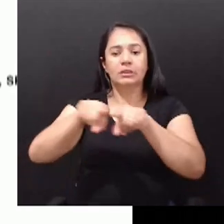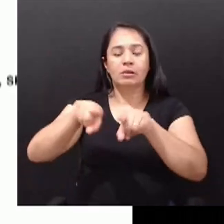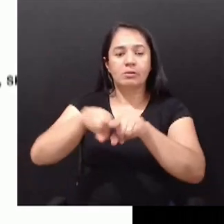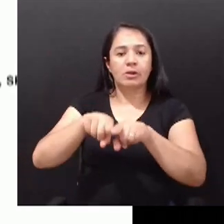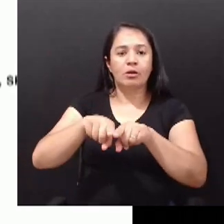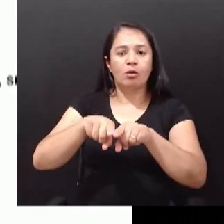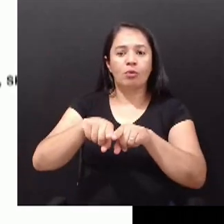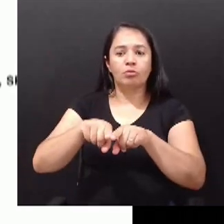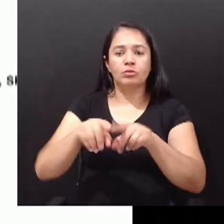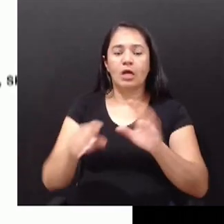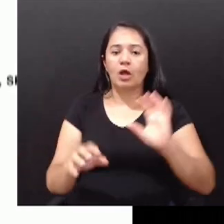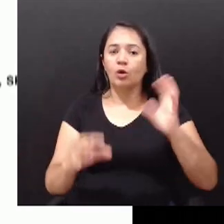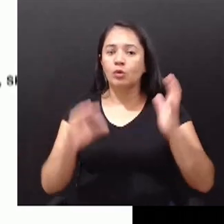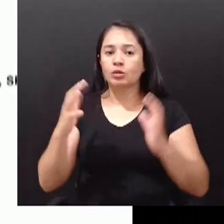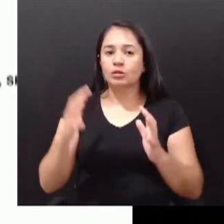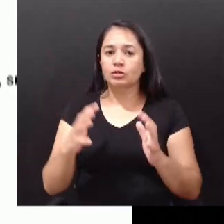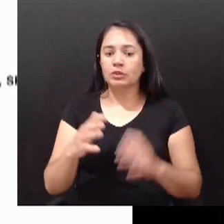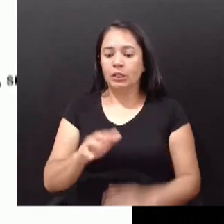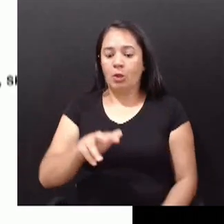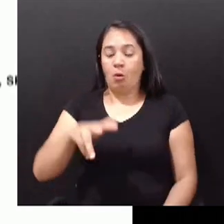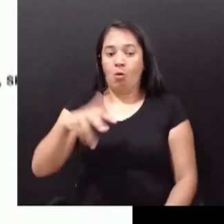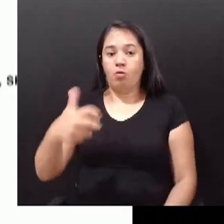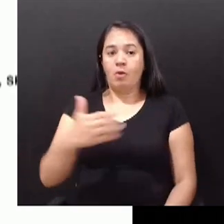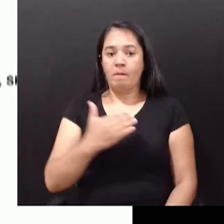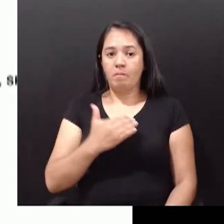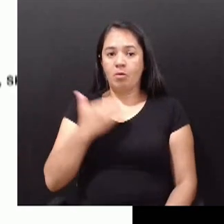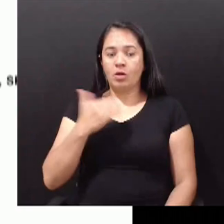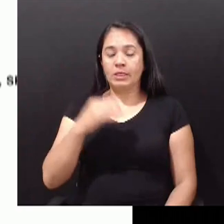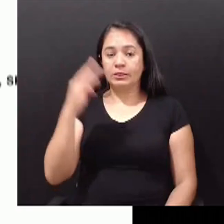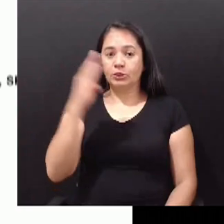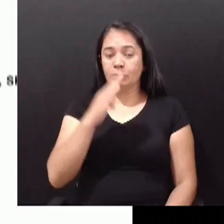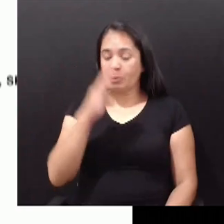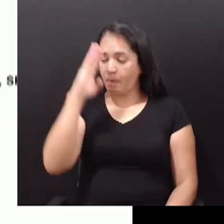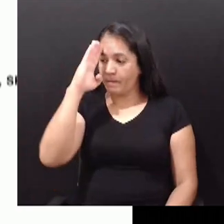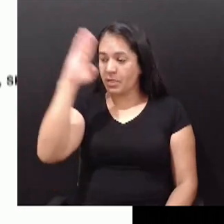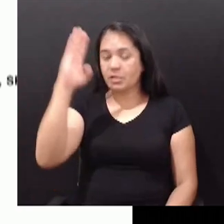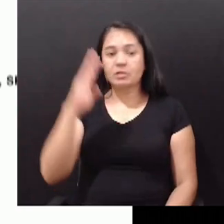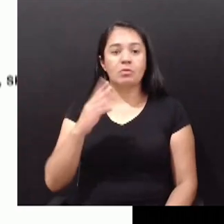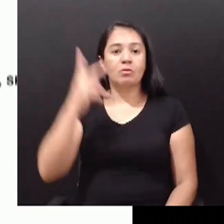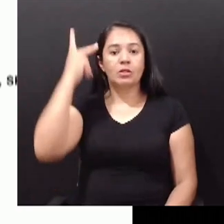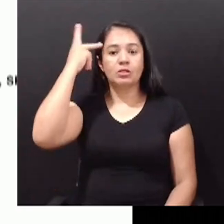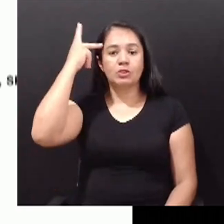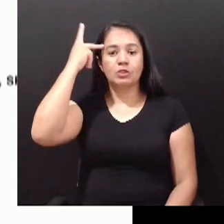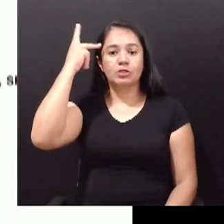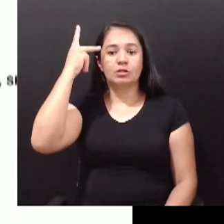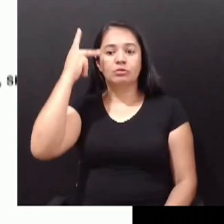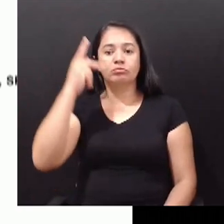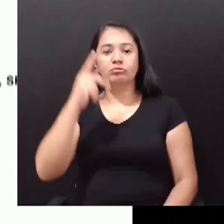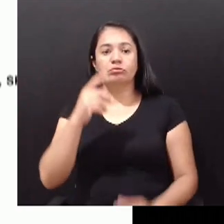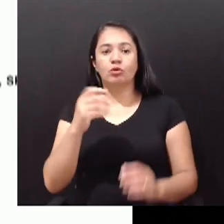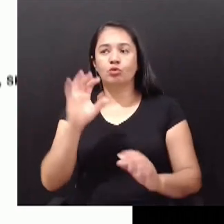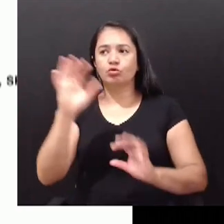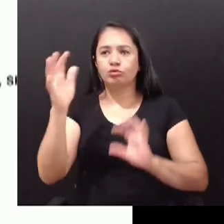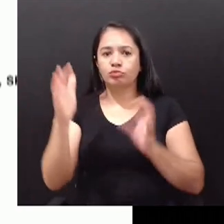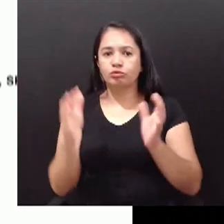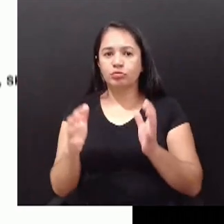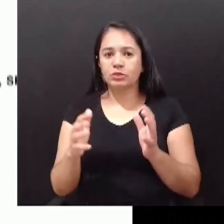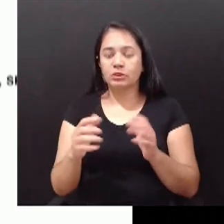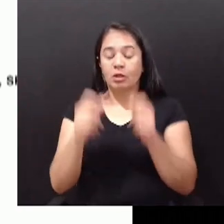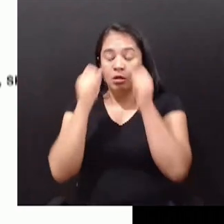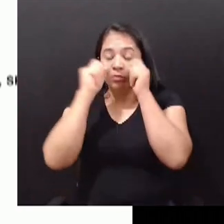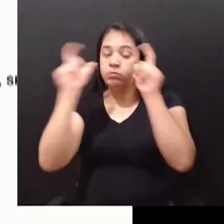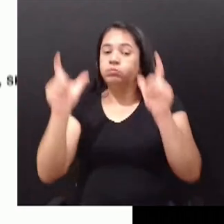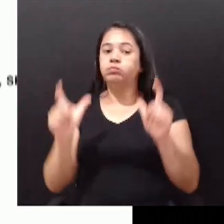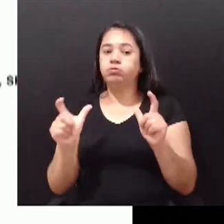ocorrências de óbitos, né? No Brasil, principalmente no estado de São Paulo, os registros acenderam um alerta de